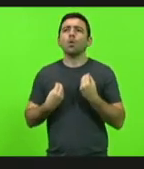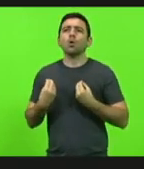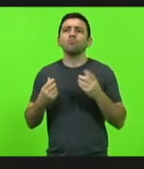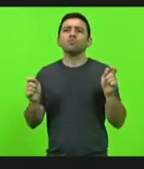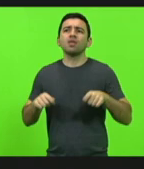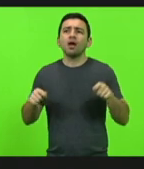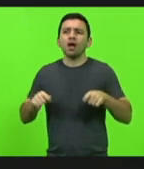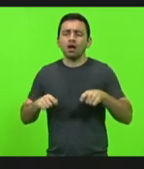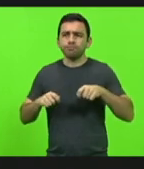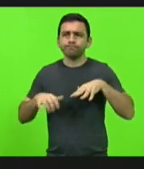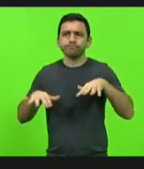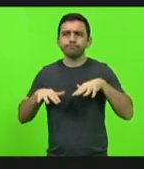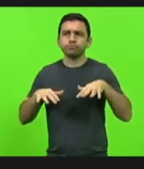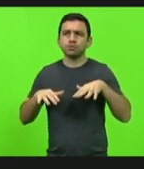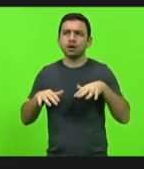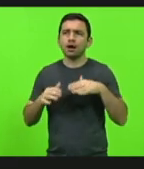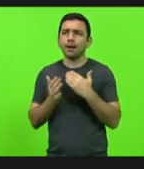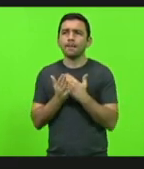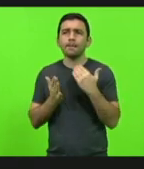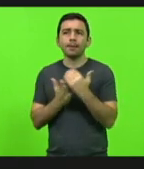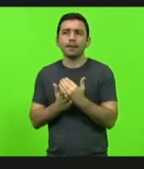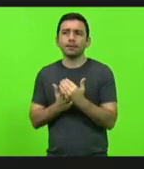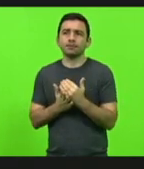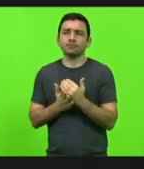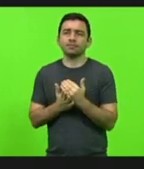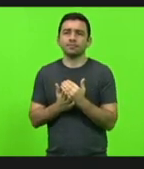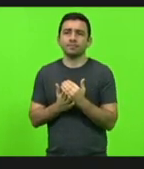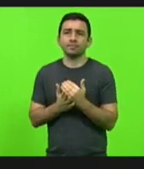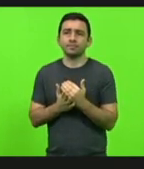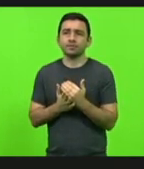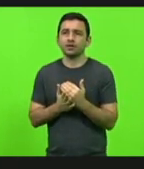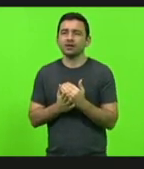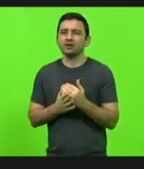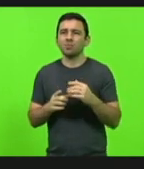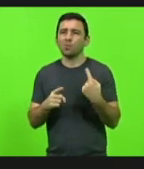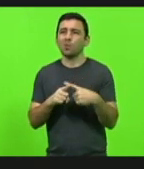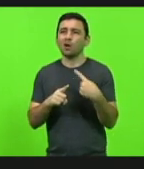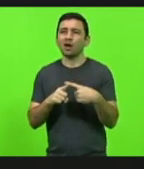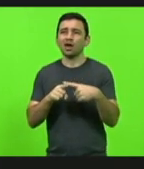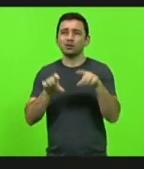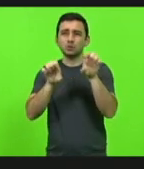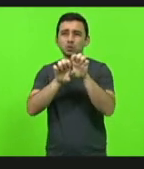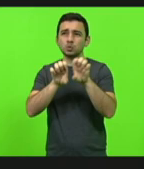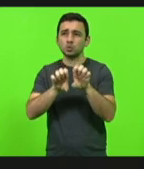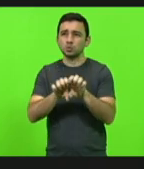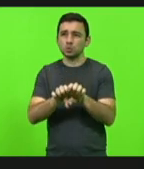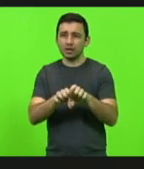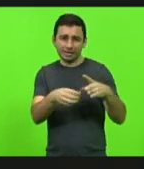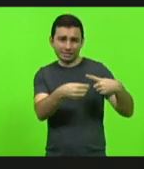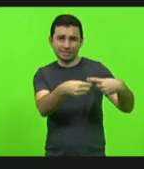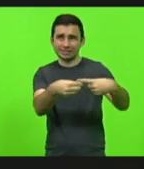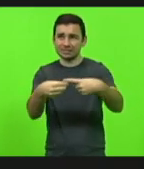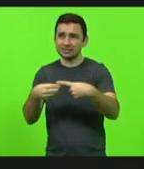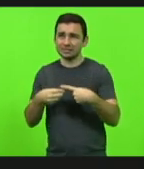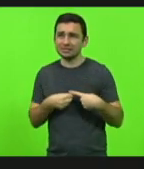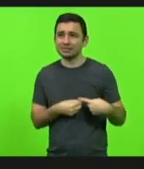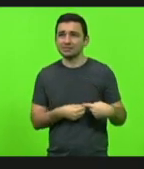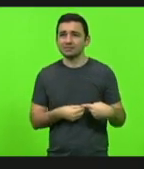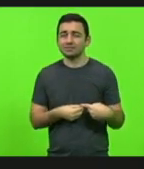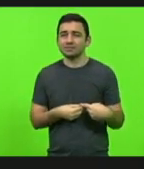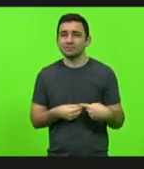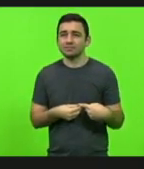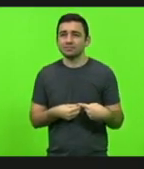trazer mobilidade uma vez que as estruturas e nós temos nos municípios elas